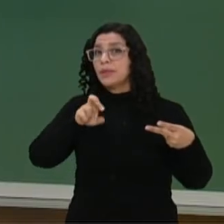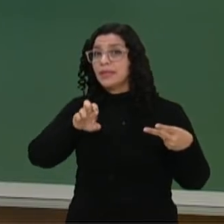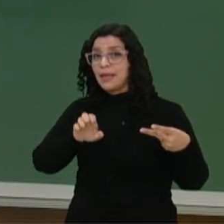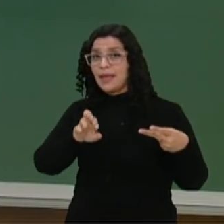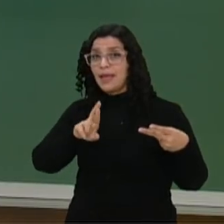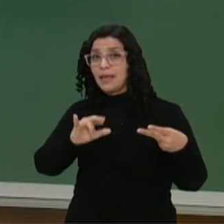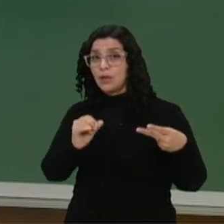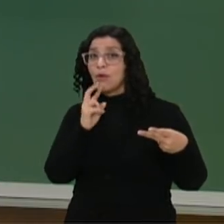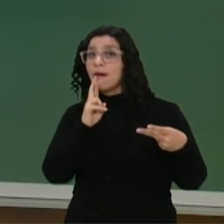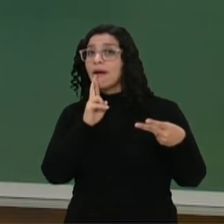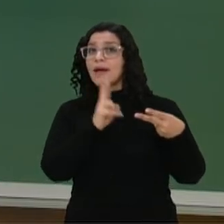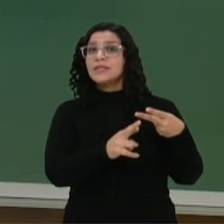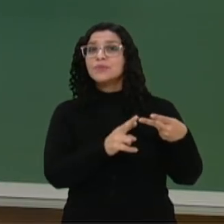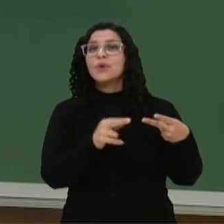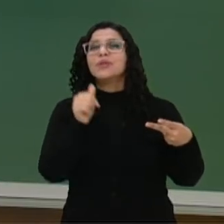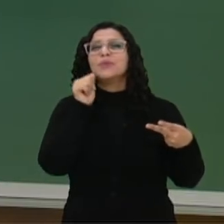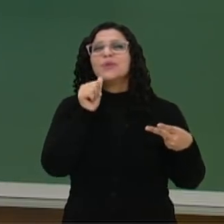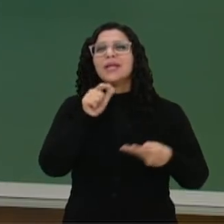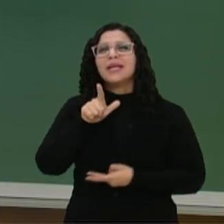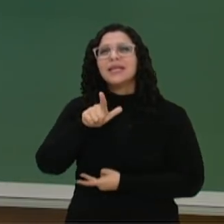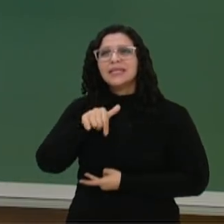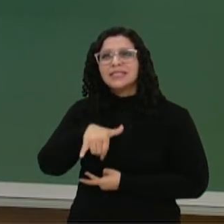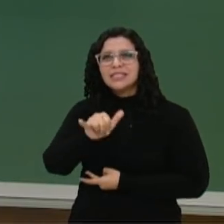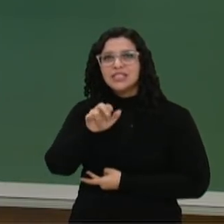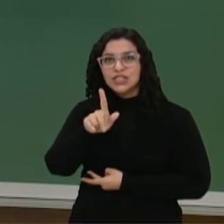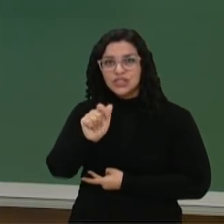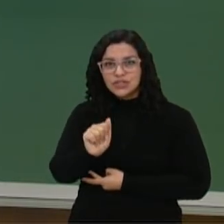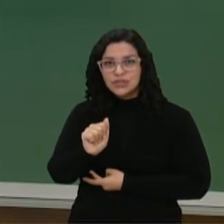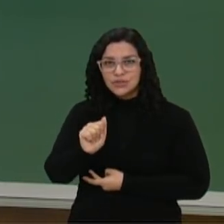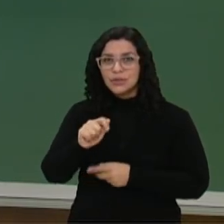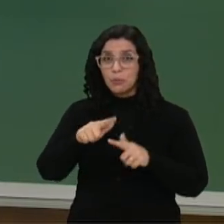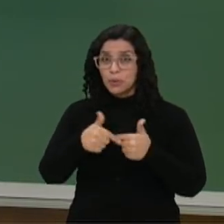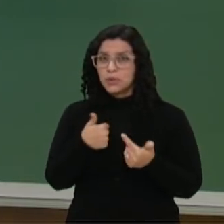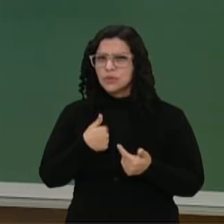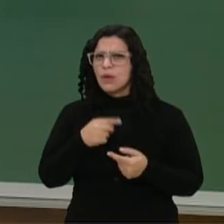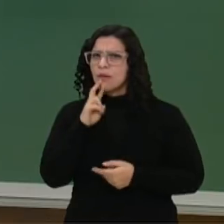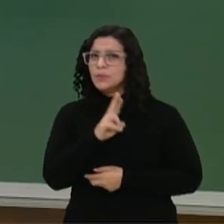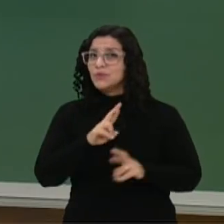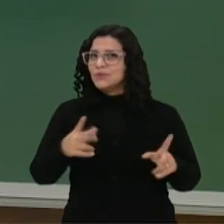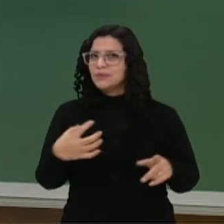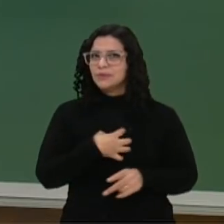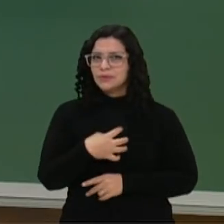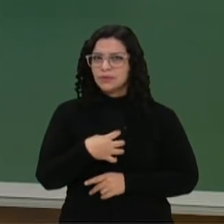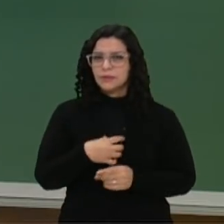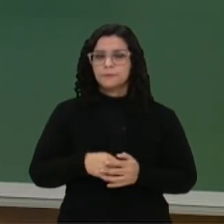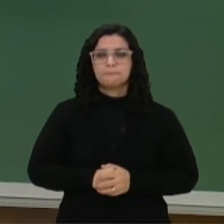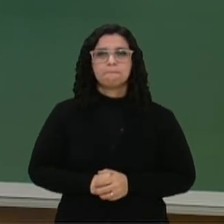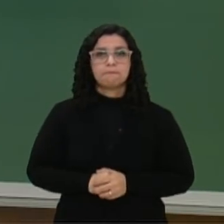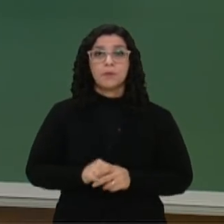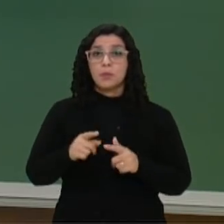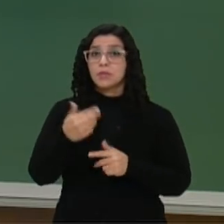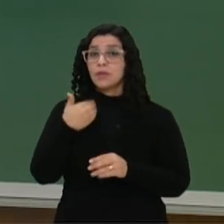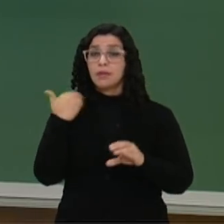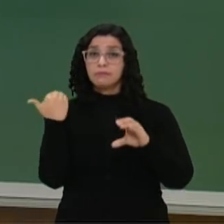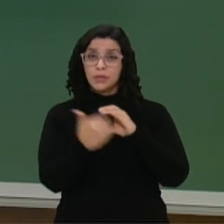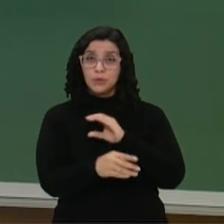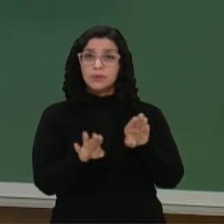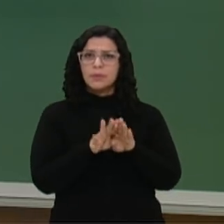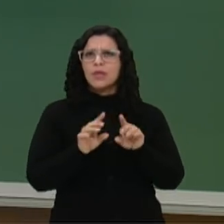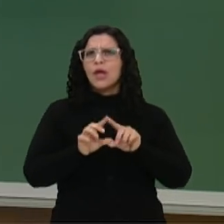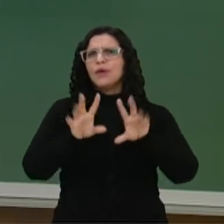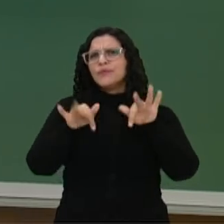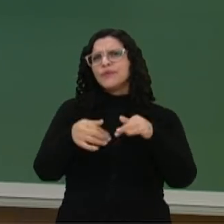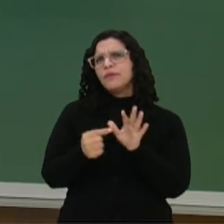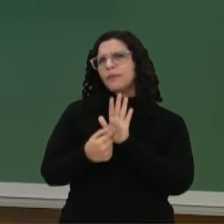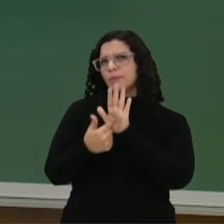que responde, é a carta que lemos no início, a primeira carta, de Lígia Fagundes para Érico. O Érico enviou uma carta e nós pegamos aqui apenas